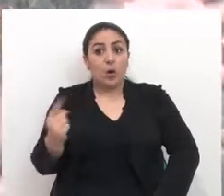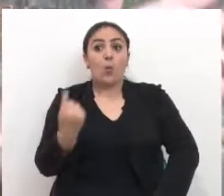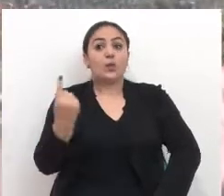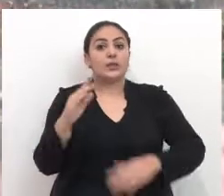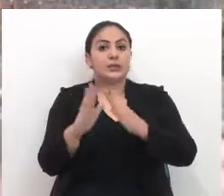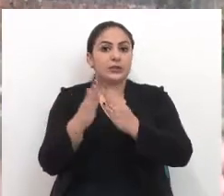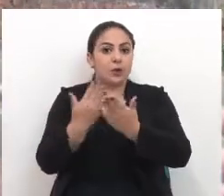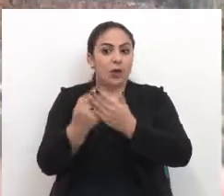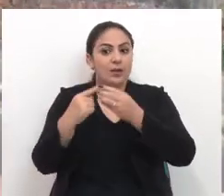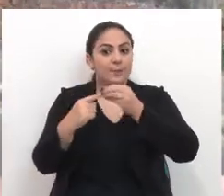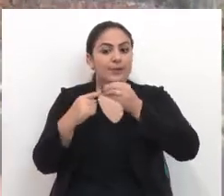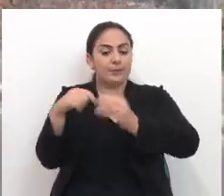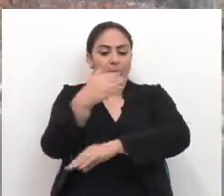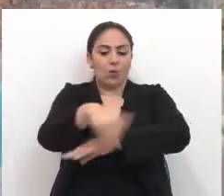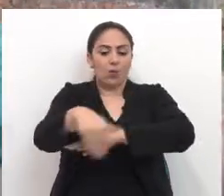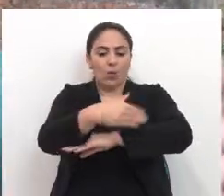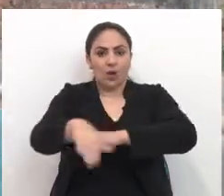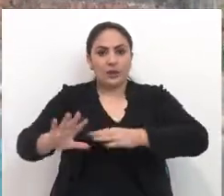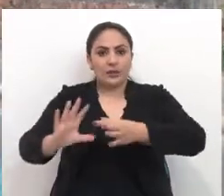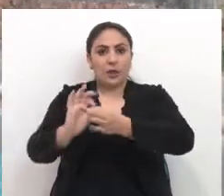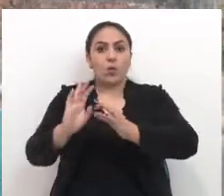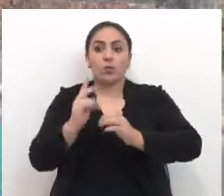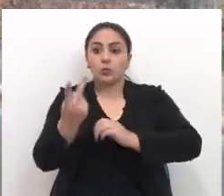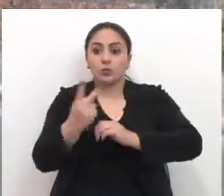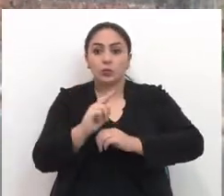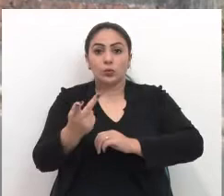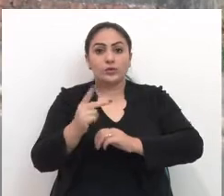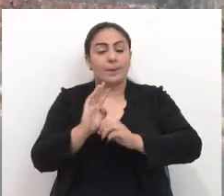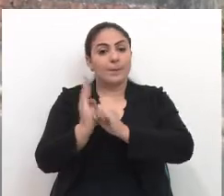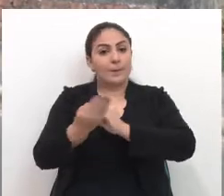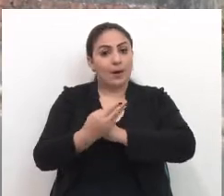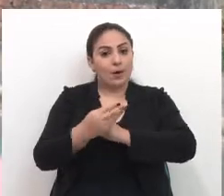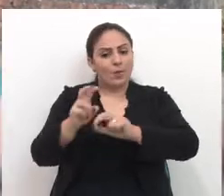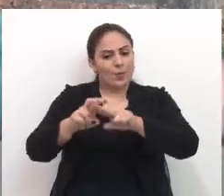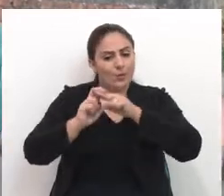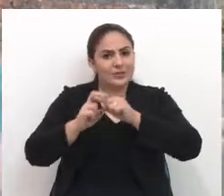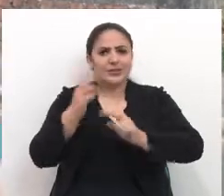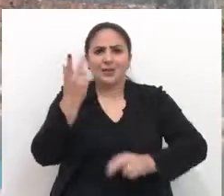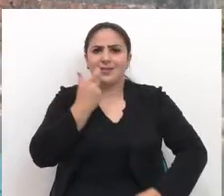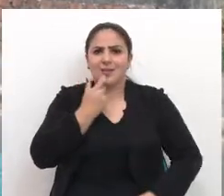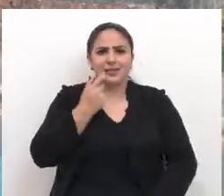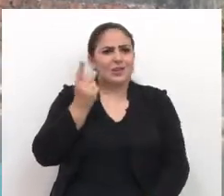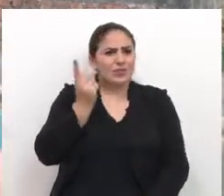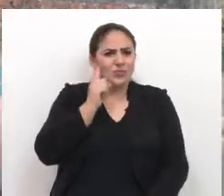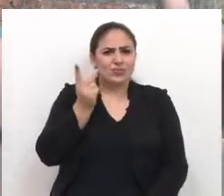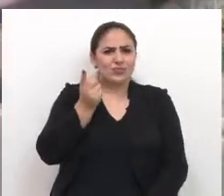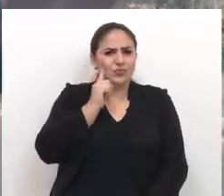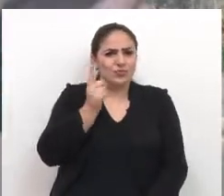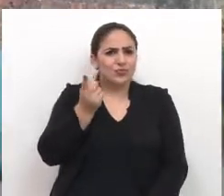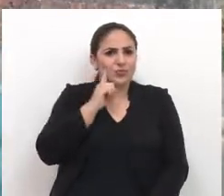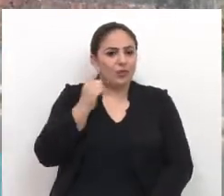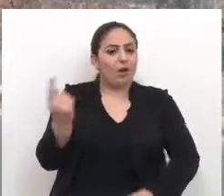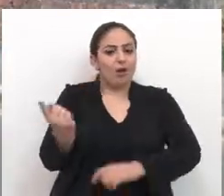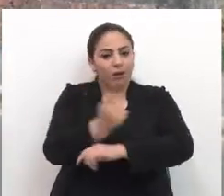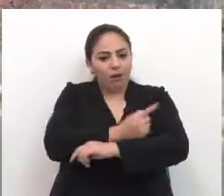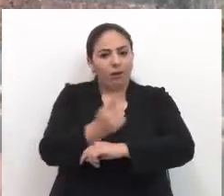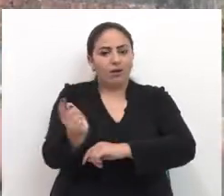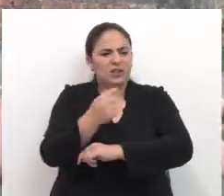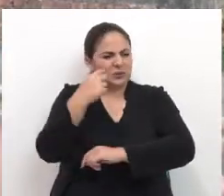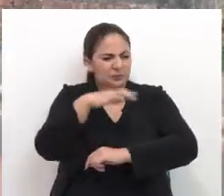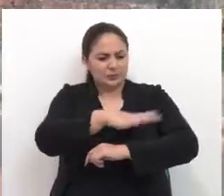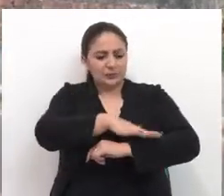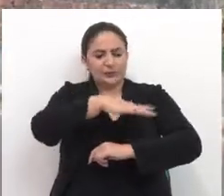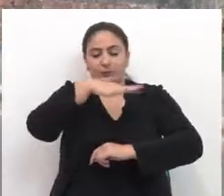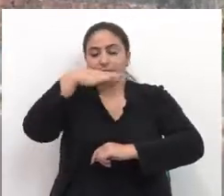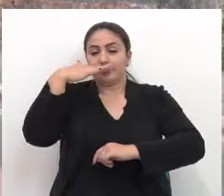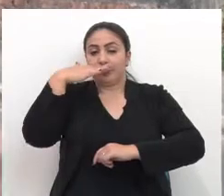é a principal rua de acesso que liga os 2 bairros. Então isso aqui, as crianças passam aqui diariamente e se deparam